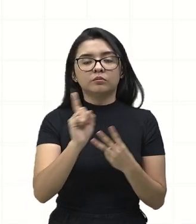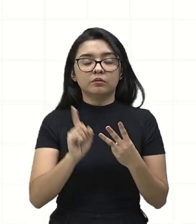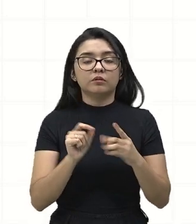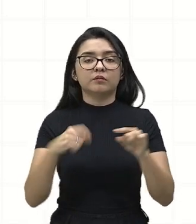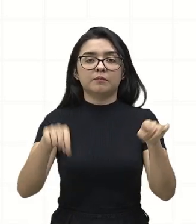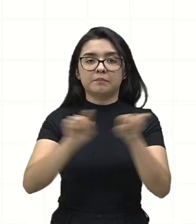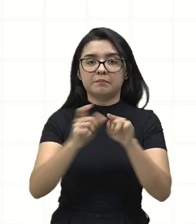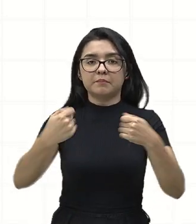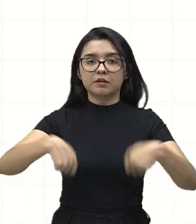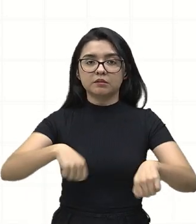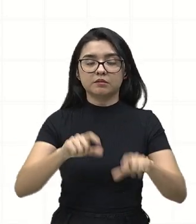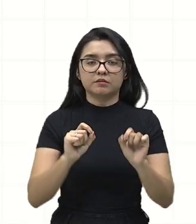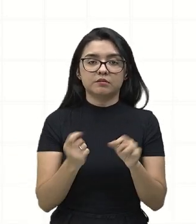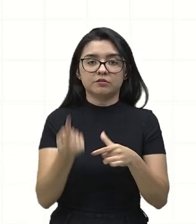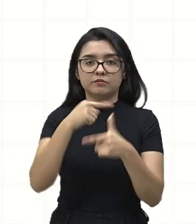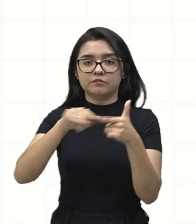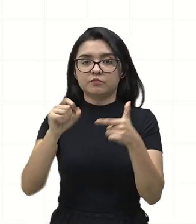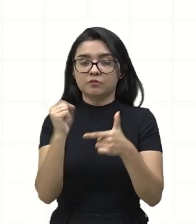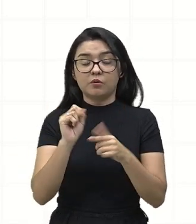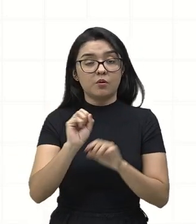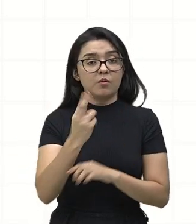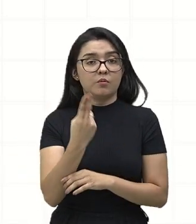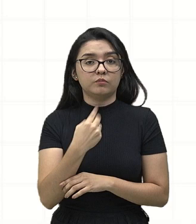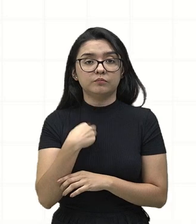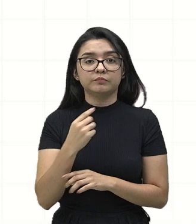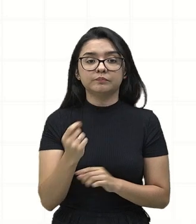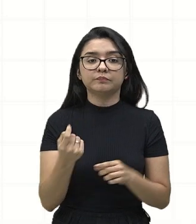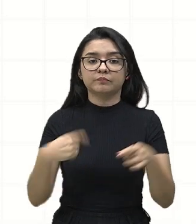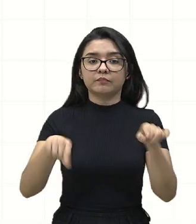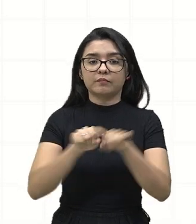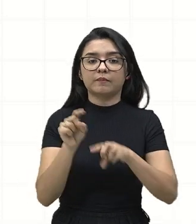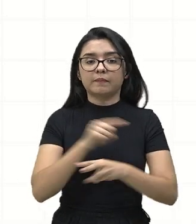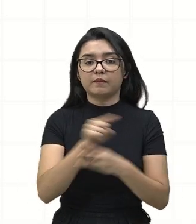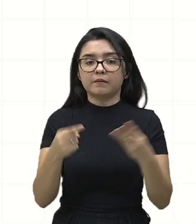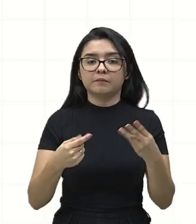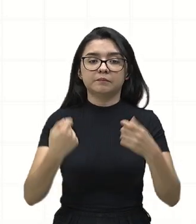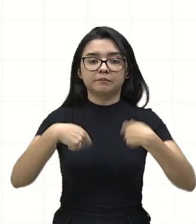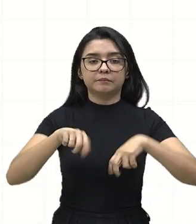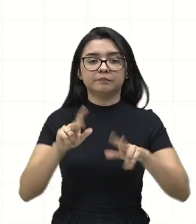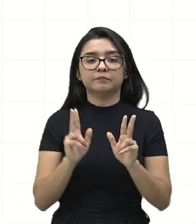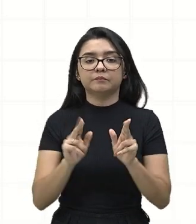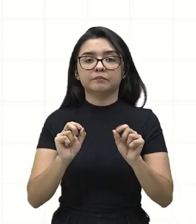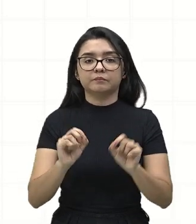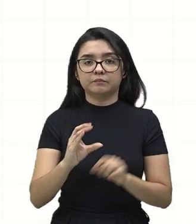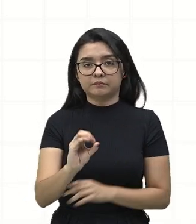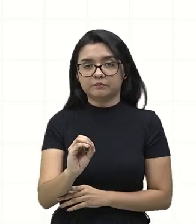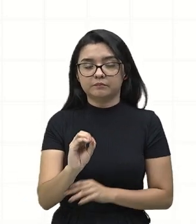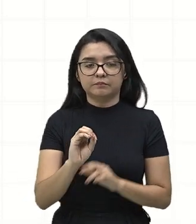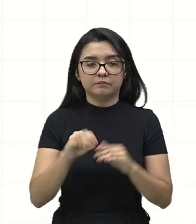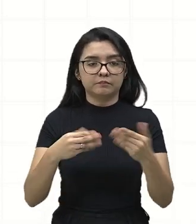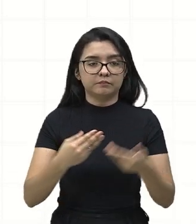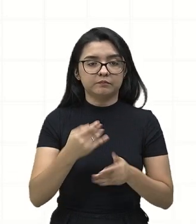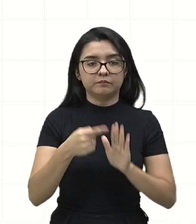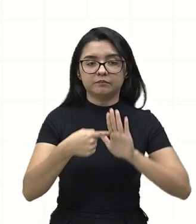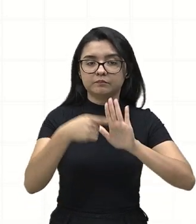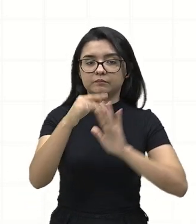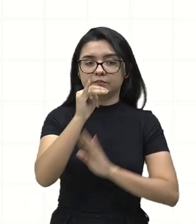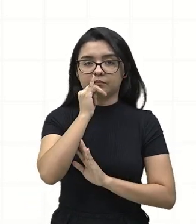8, ou os 3 últimos algarismos devem ser iguais a 0. Vamos ver aqui um